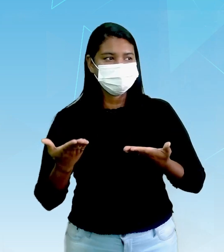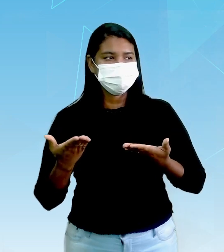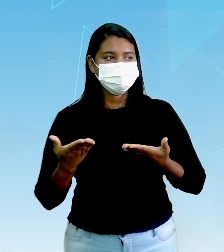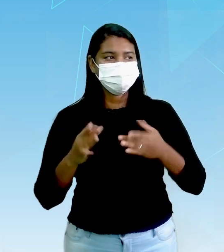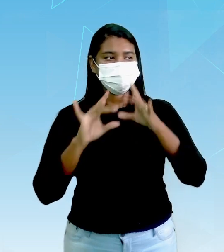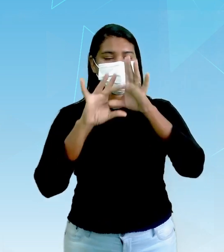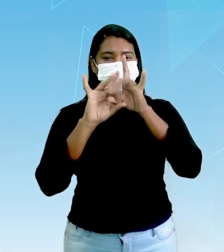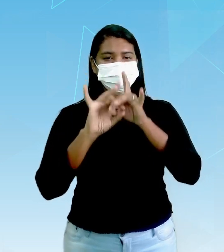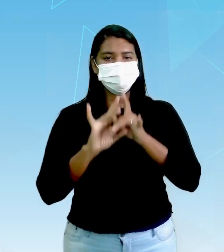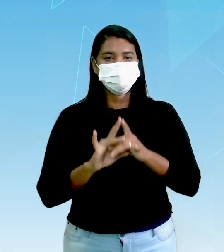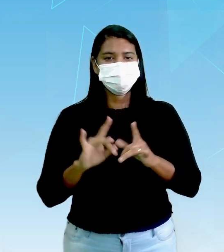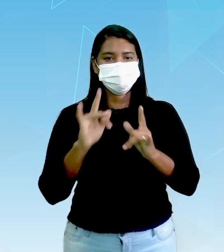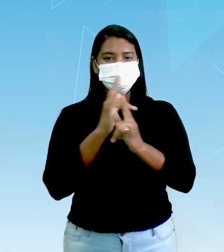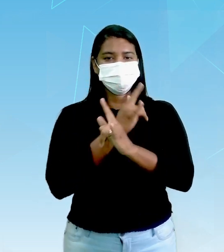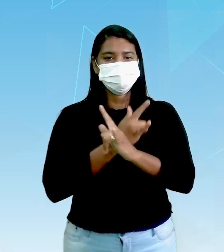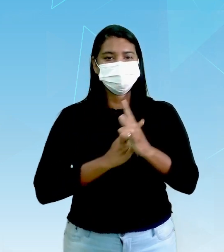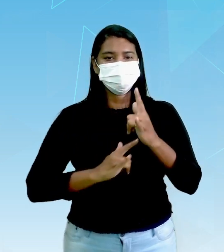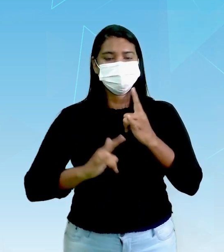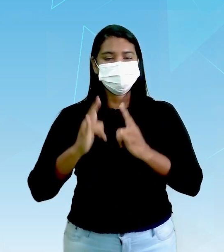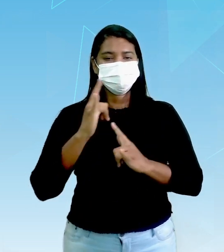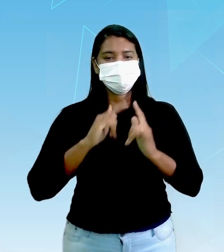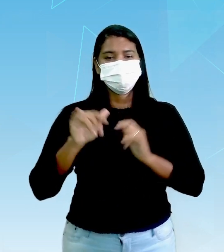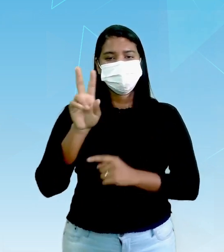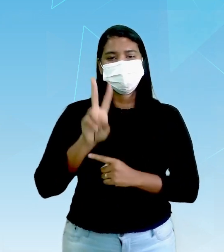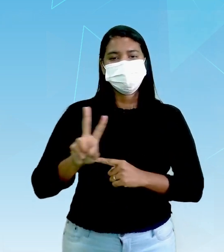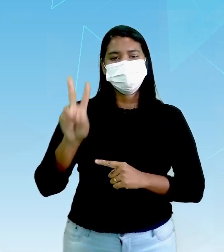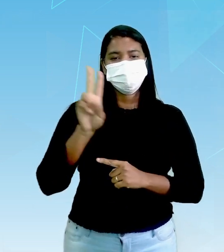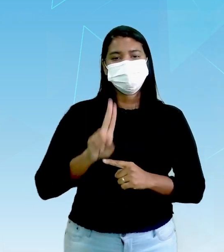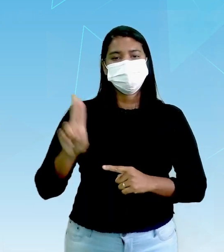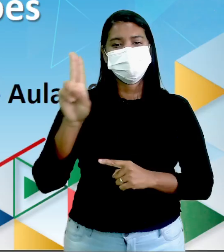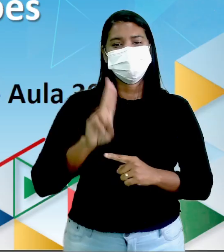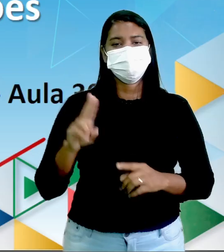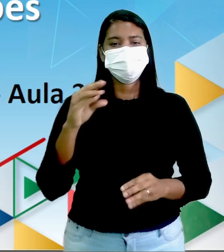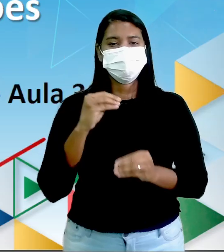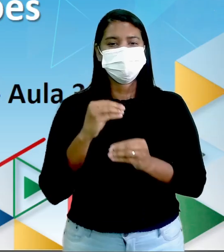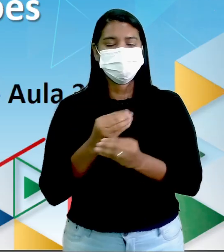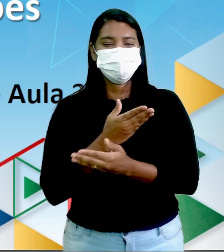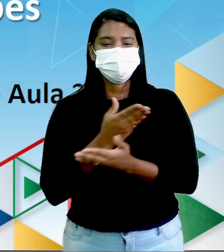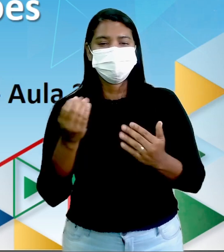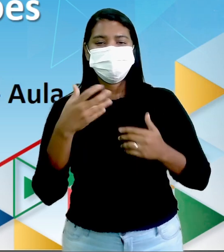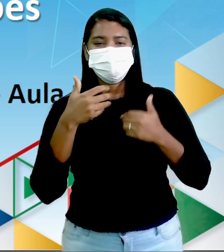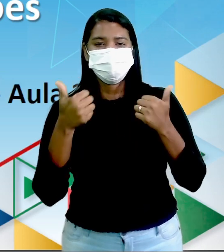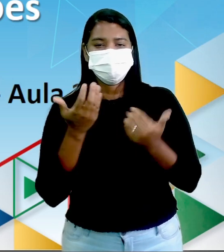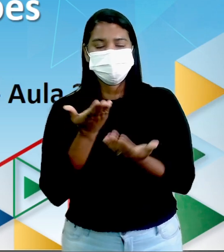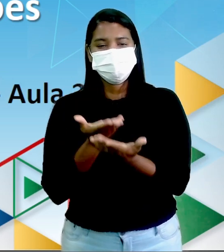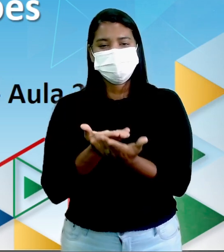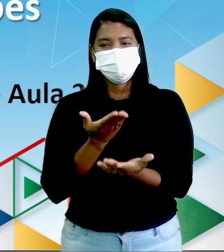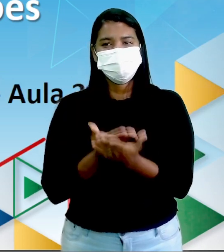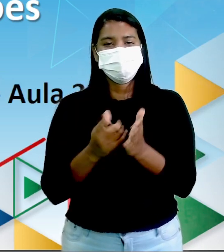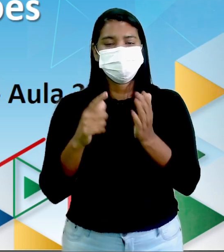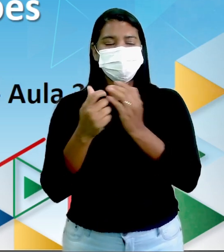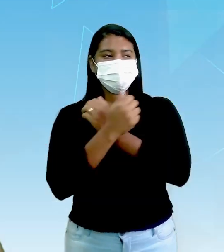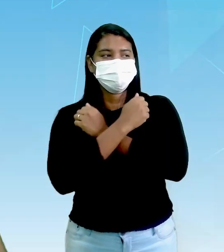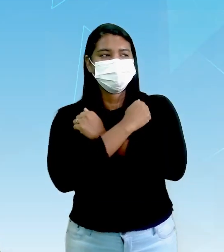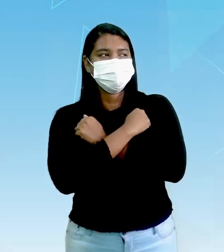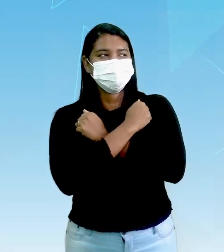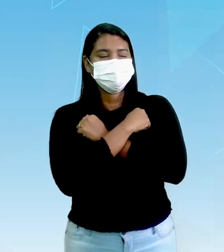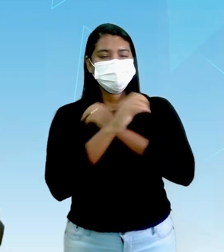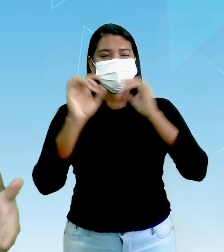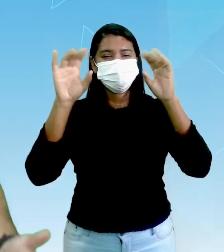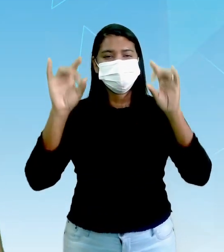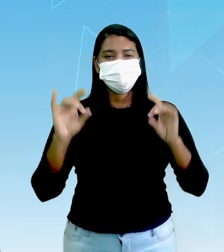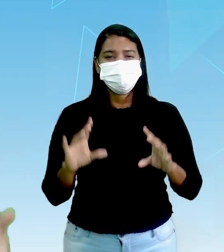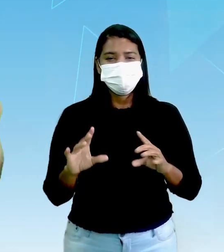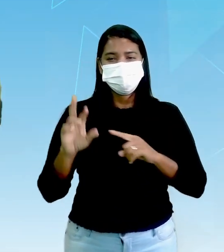à energia e suas utilizações. Tenham todos aí uma boa aula. Antes, queria mandar um abraço para o meu amigo